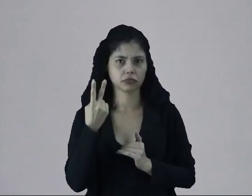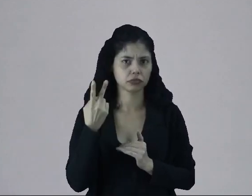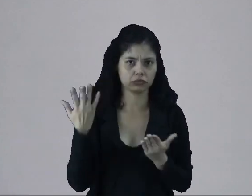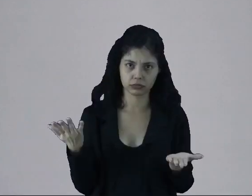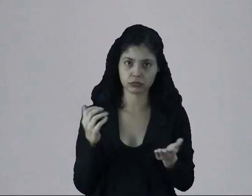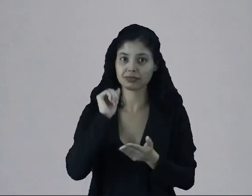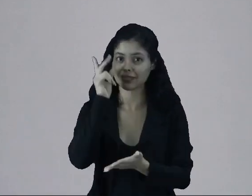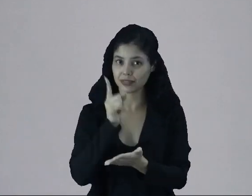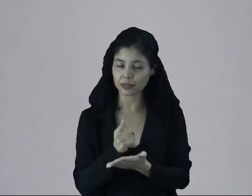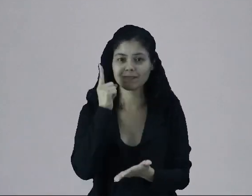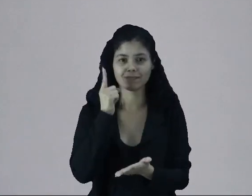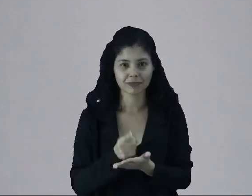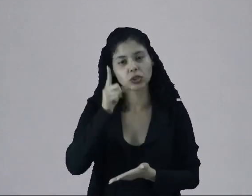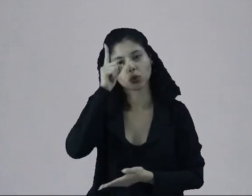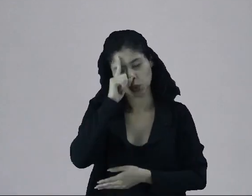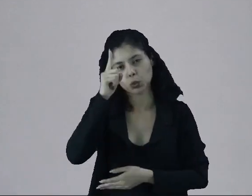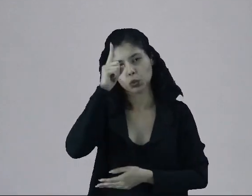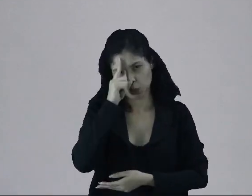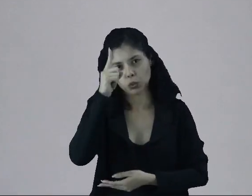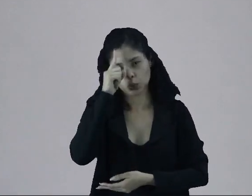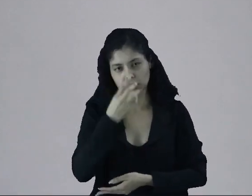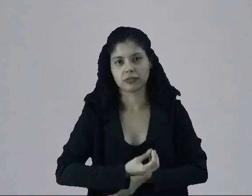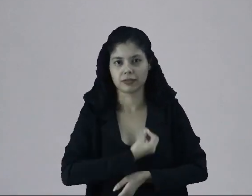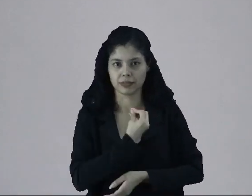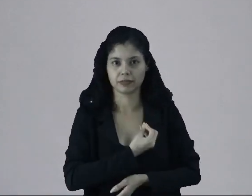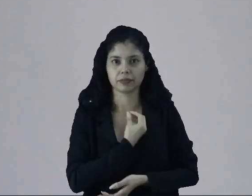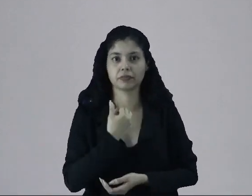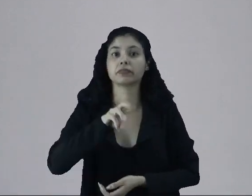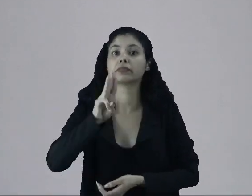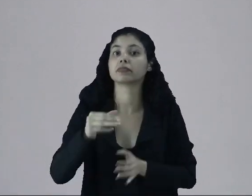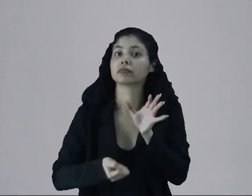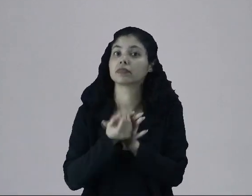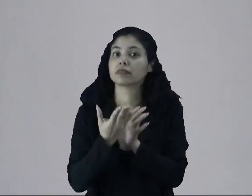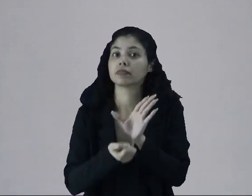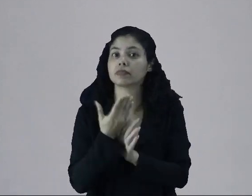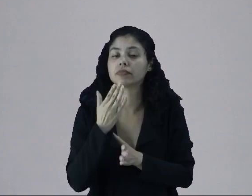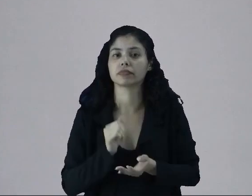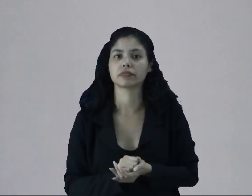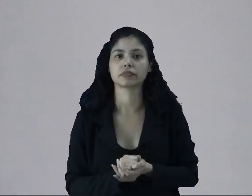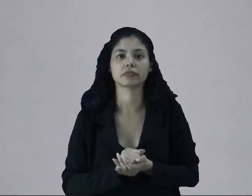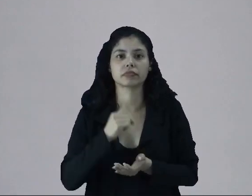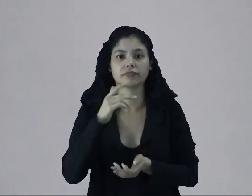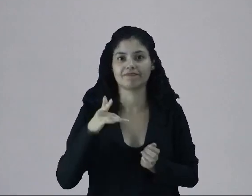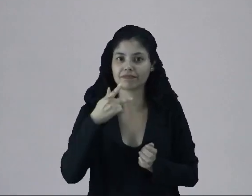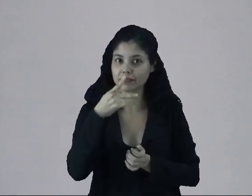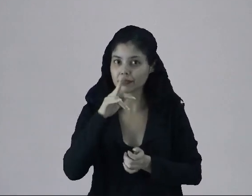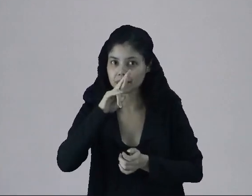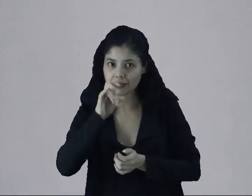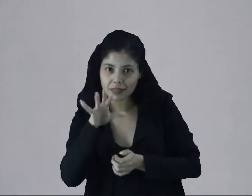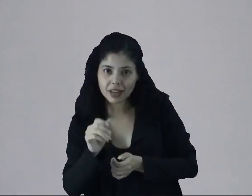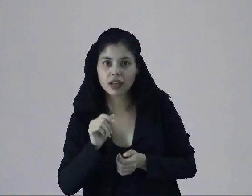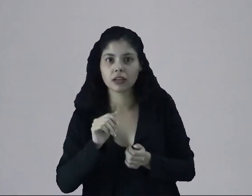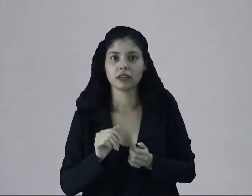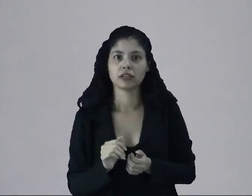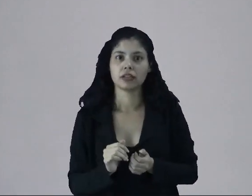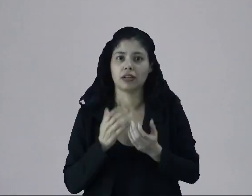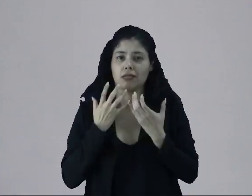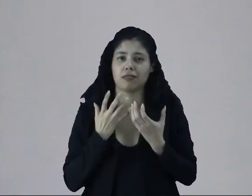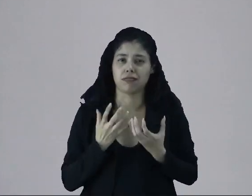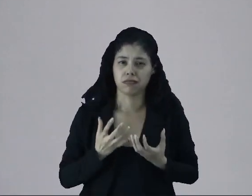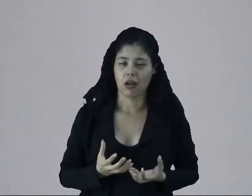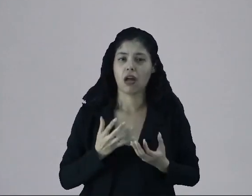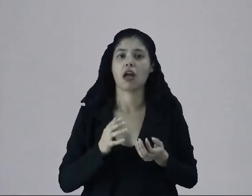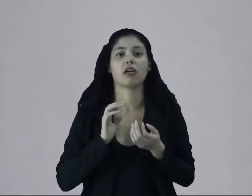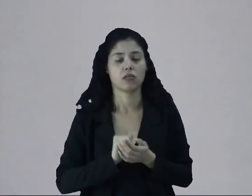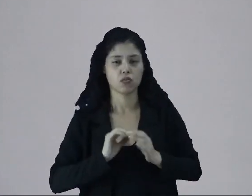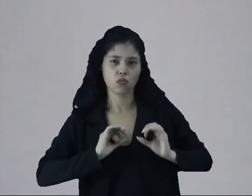isso todos os dias ao longo da sua vida, quem é que vai produzir a insulina? É o pâncreas, então isso aí vai cansando o pâncreas, né? Todos os